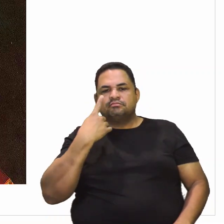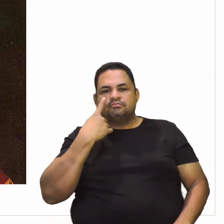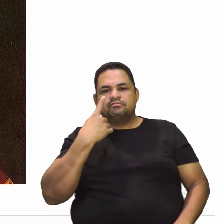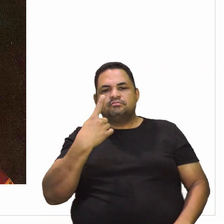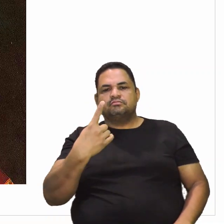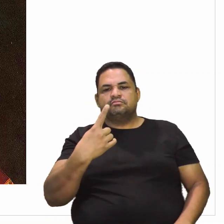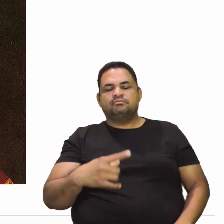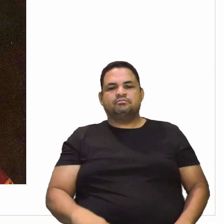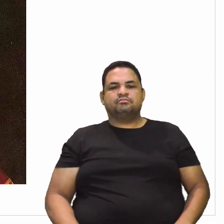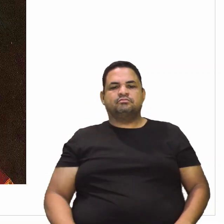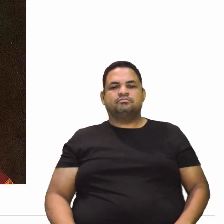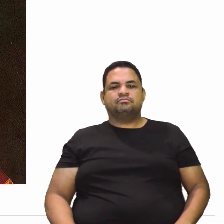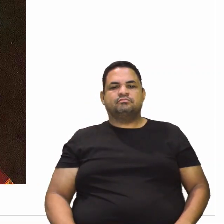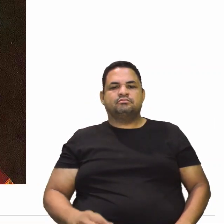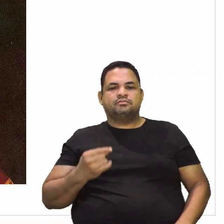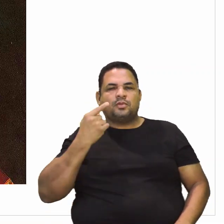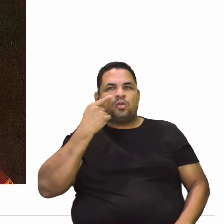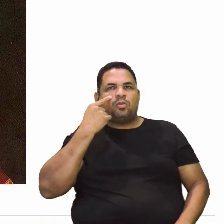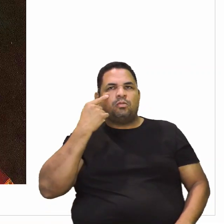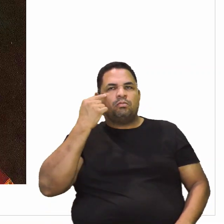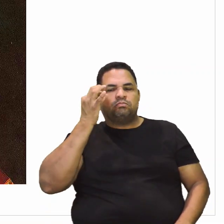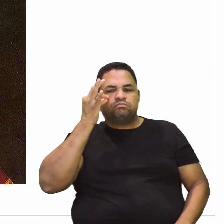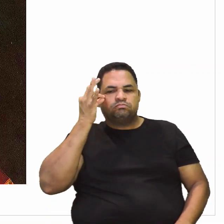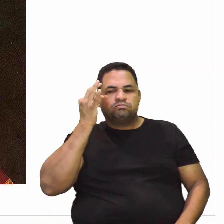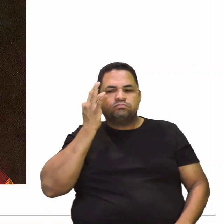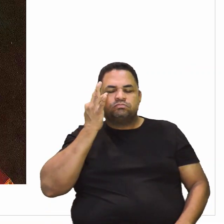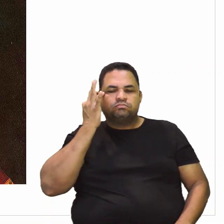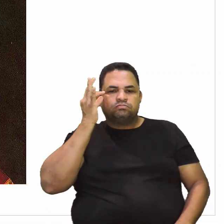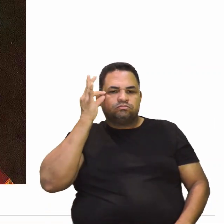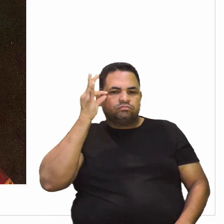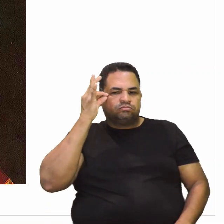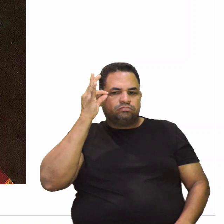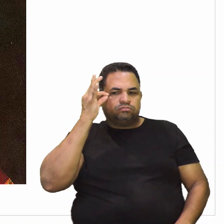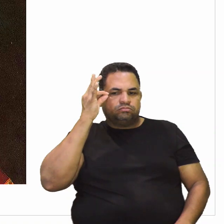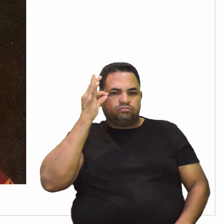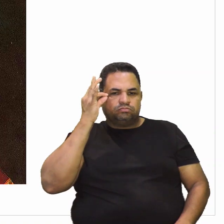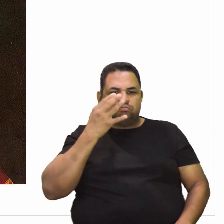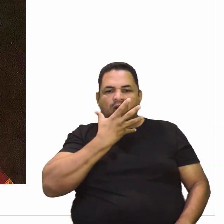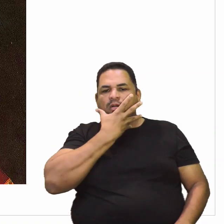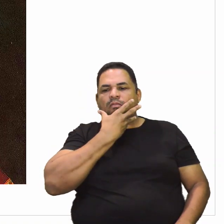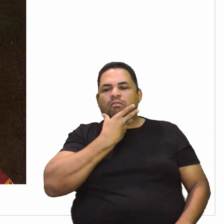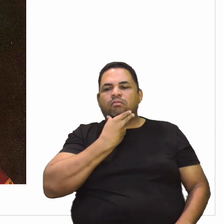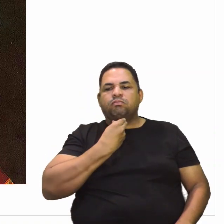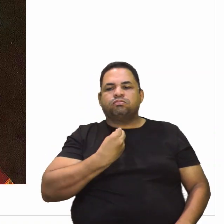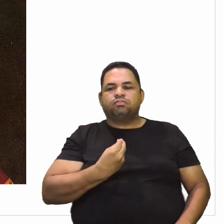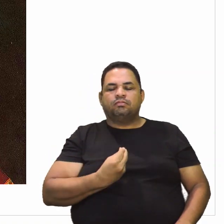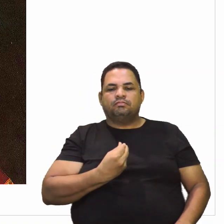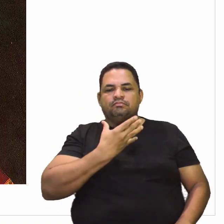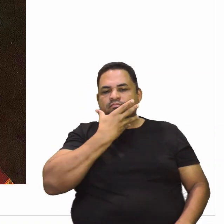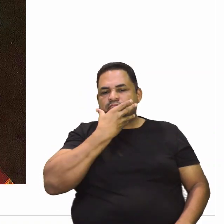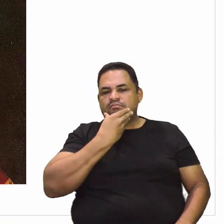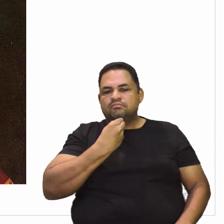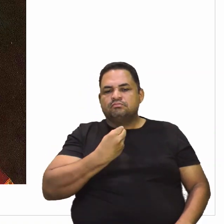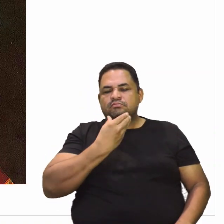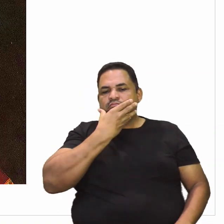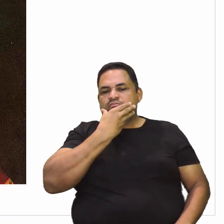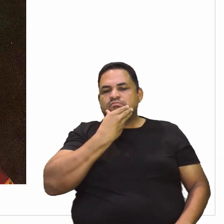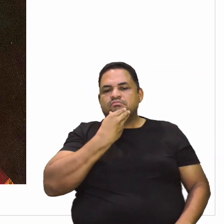dele, as rugas, a sua barba,